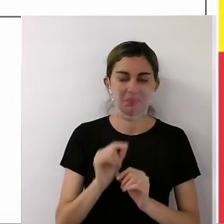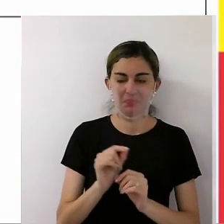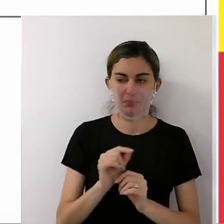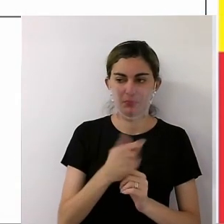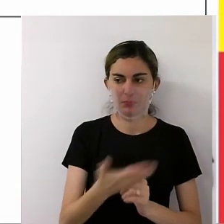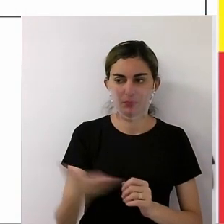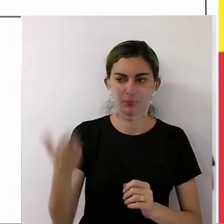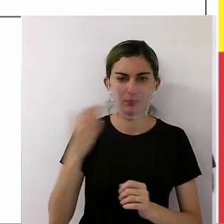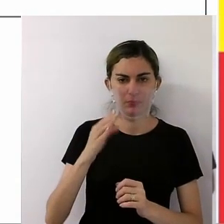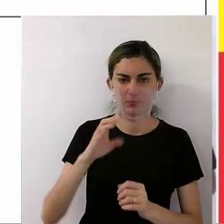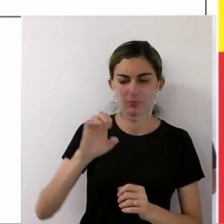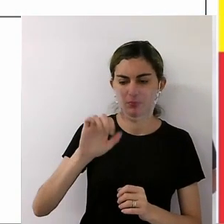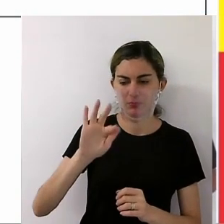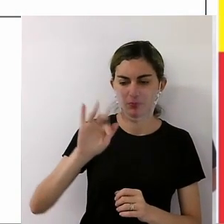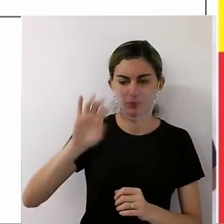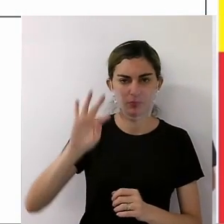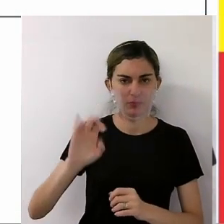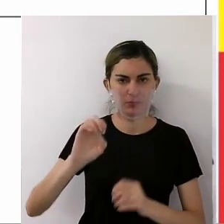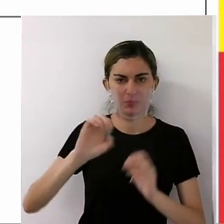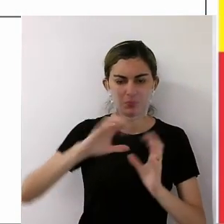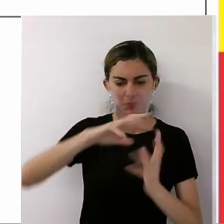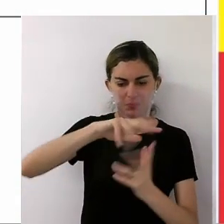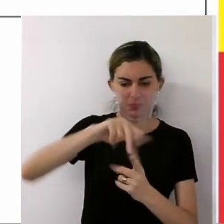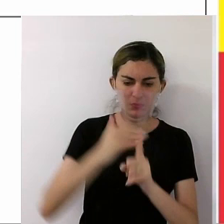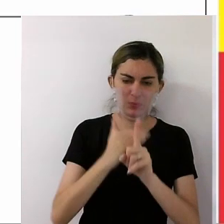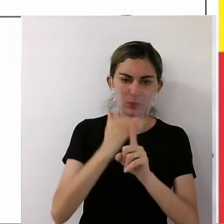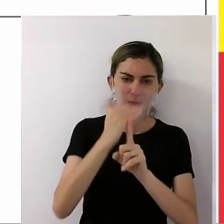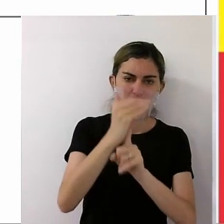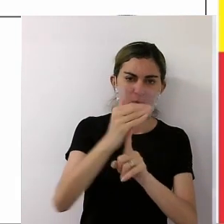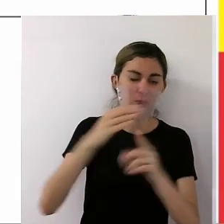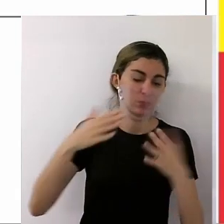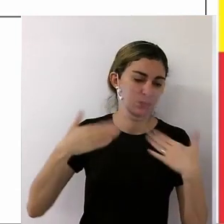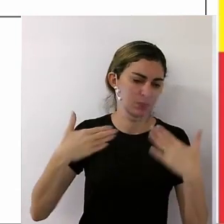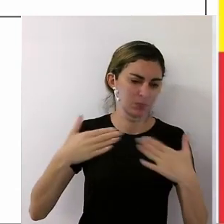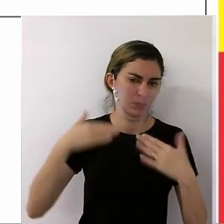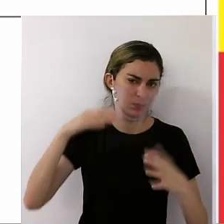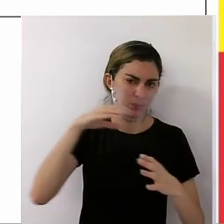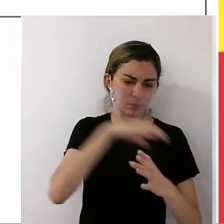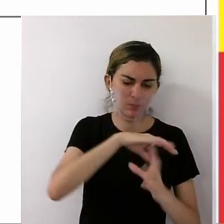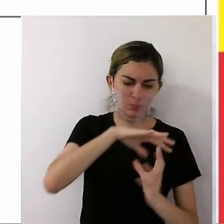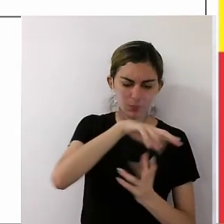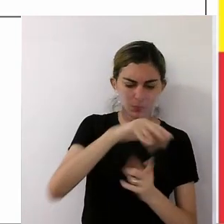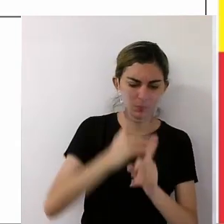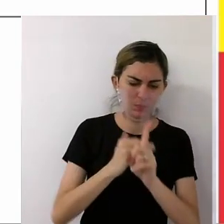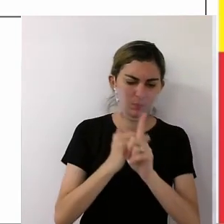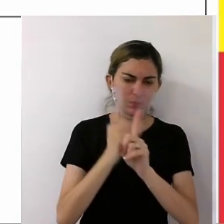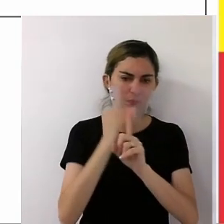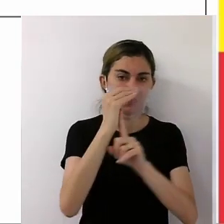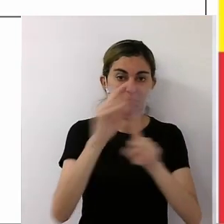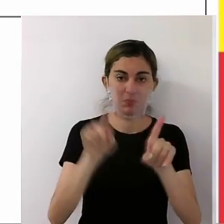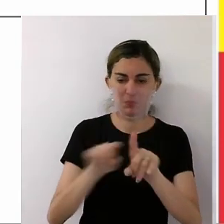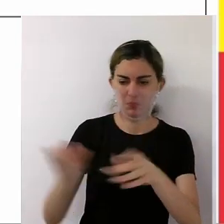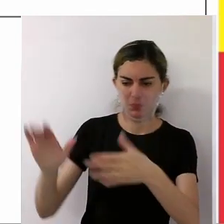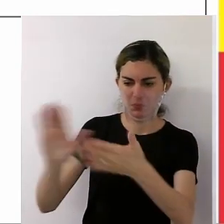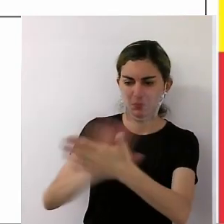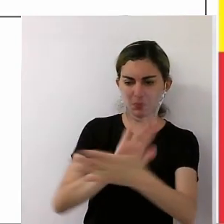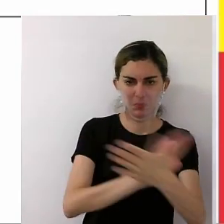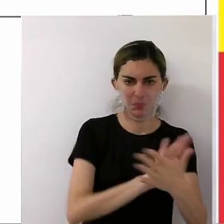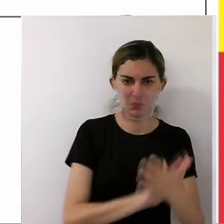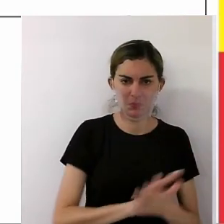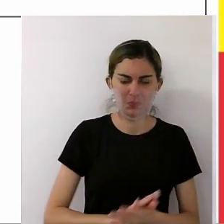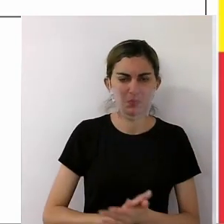questão do efeito estufa, que é o aquecimento global, e a destruição